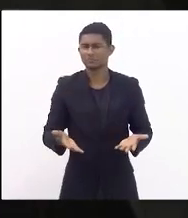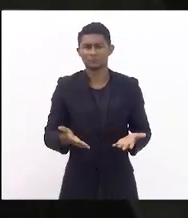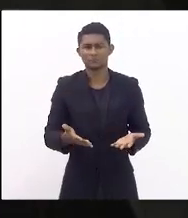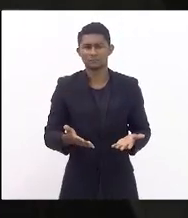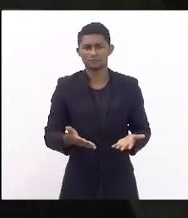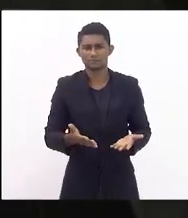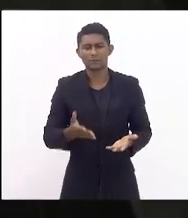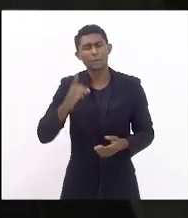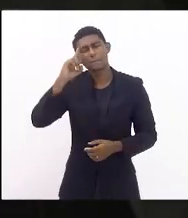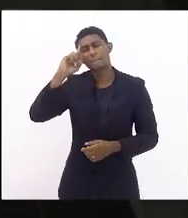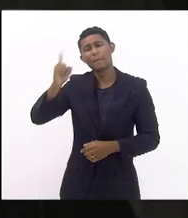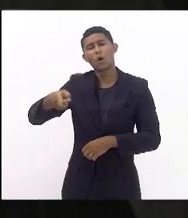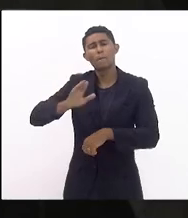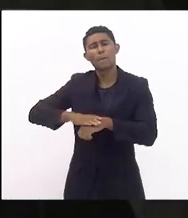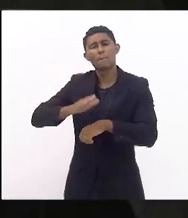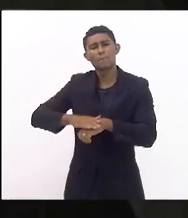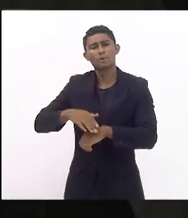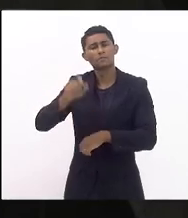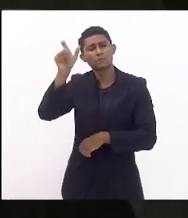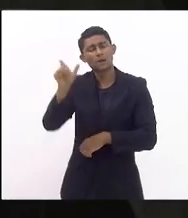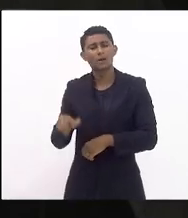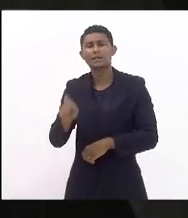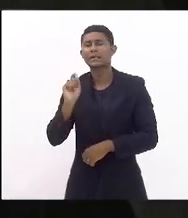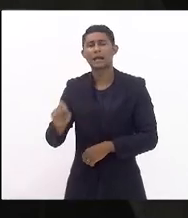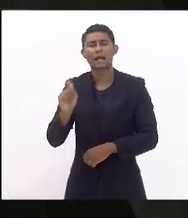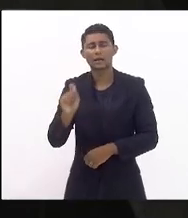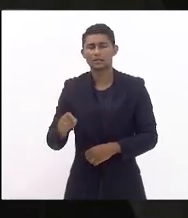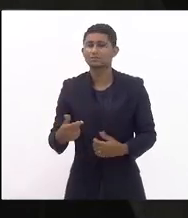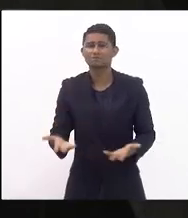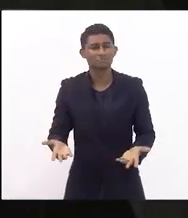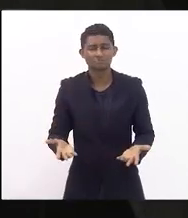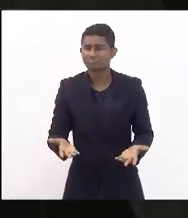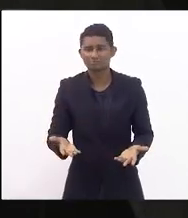É impressionante como, neste caso,